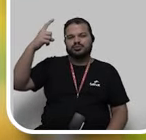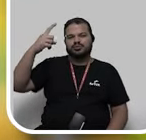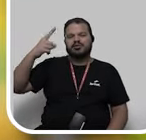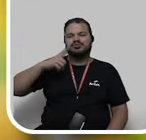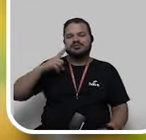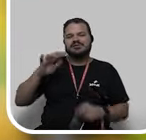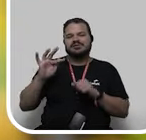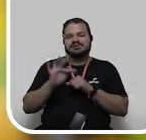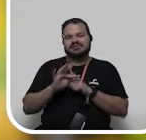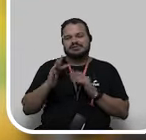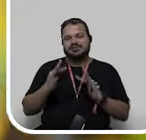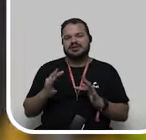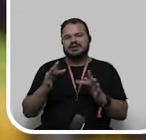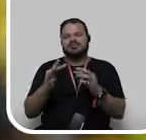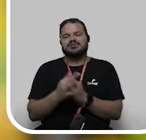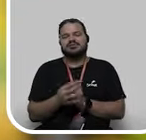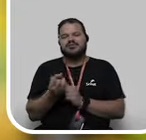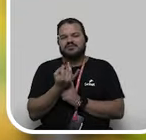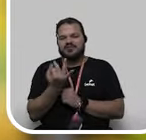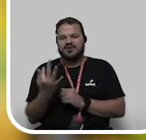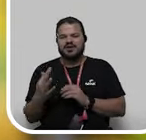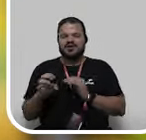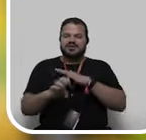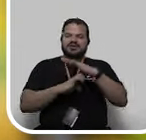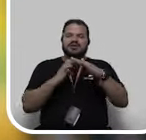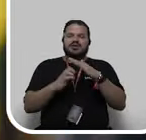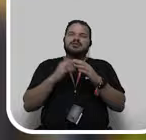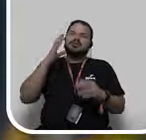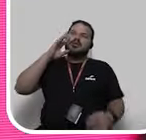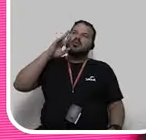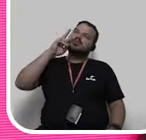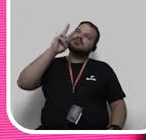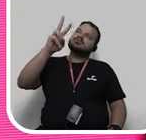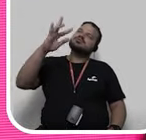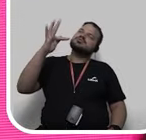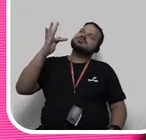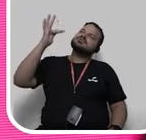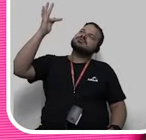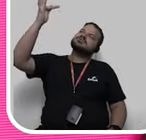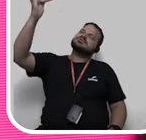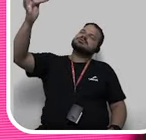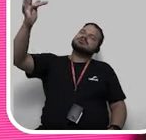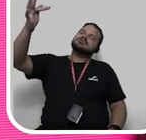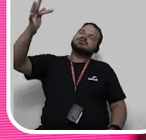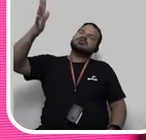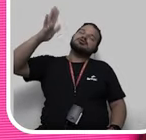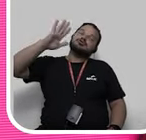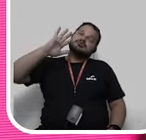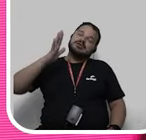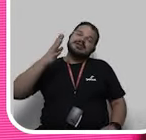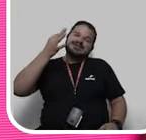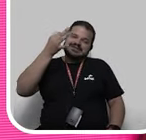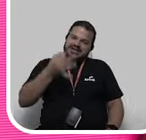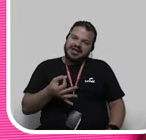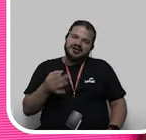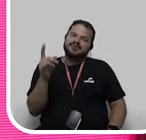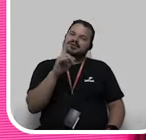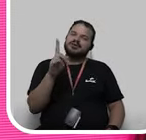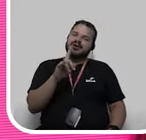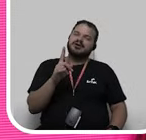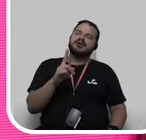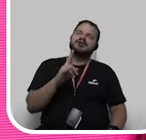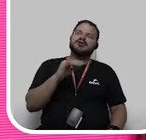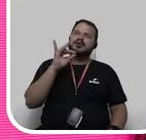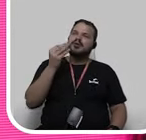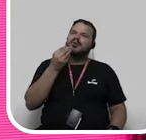aí muitas empresas, porque a gente está olhando para um futuro, de novo, incerto, com muita possibilidade,